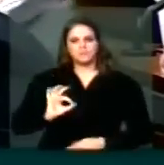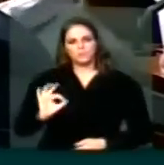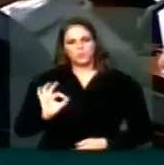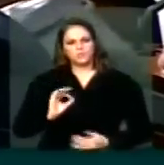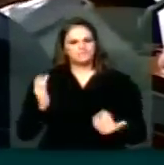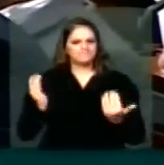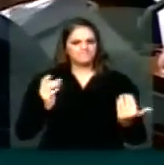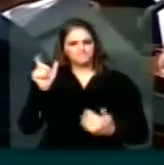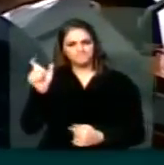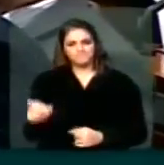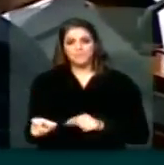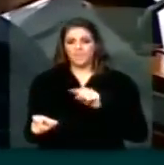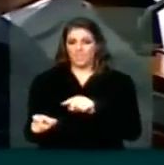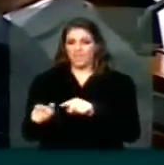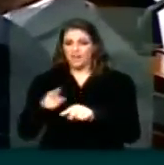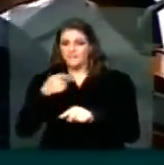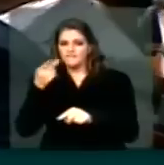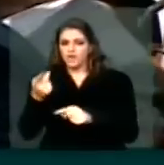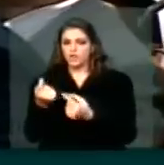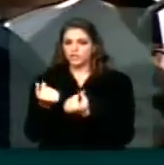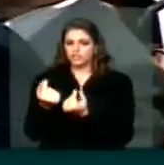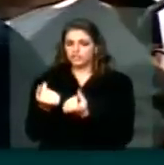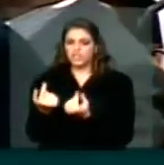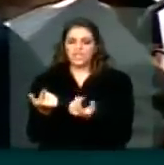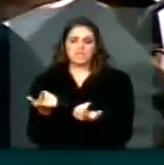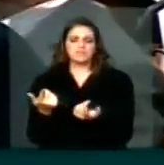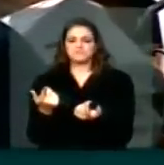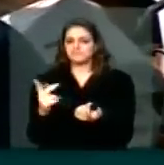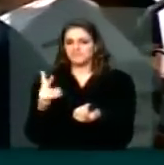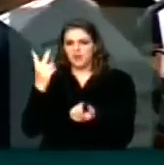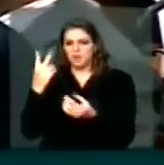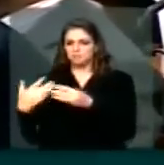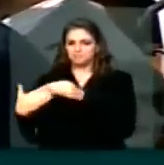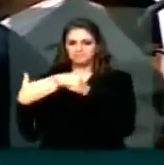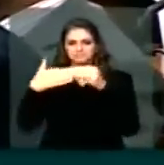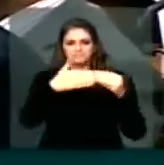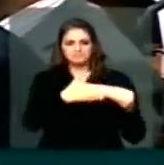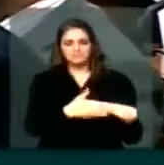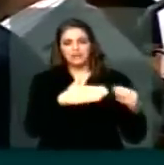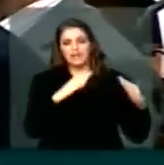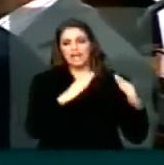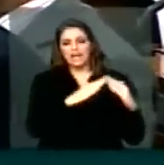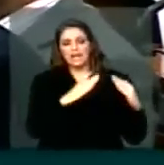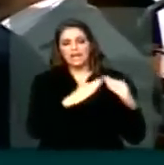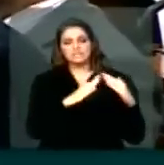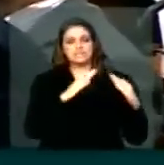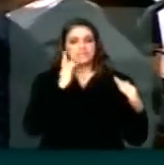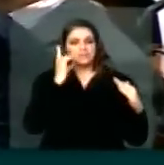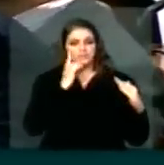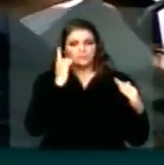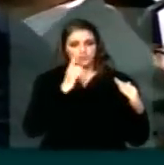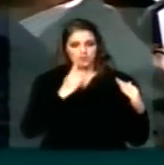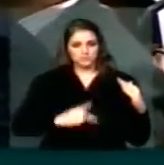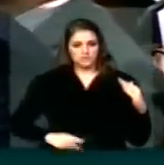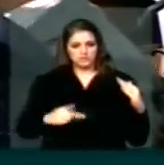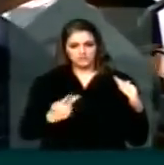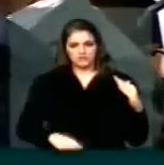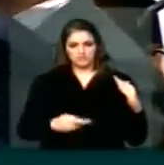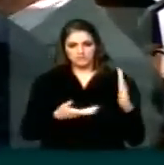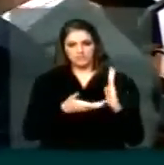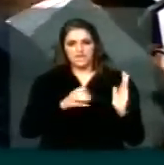qual ele diz que teria entregue essa quantia supostamente na casa do deputado presidente Eduardo